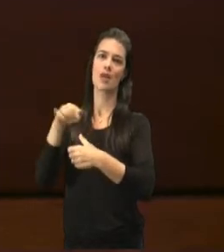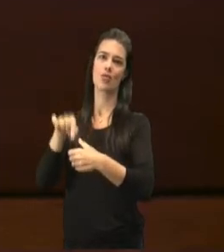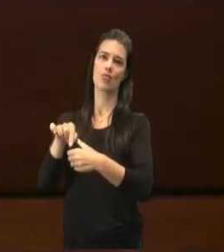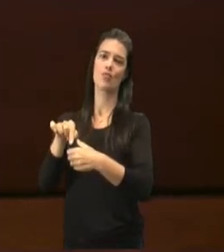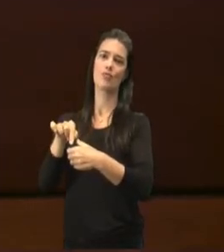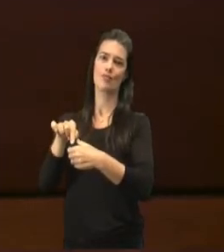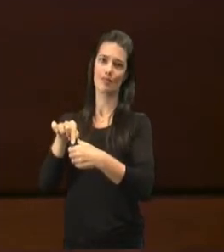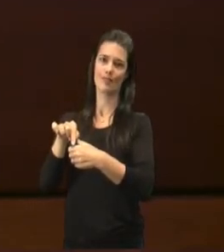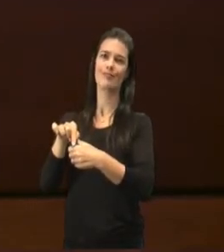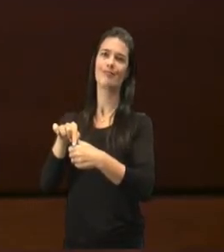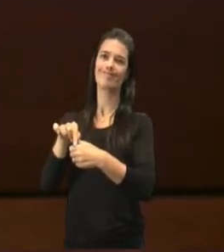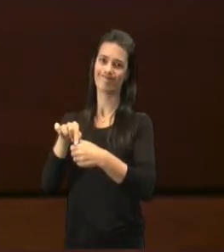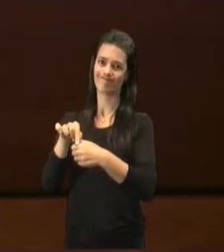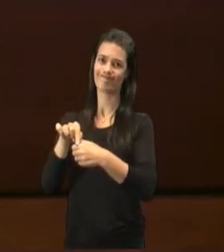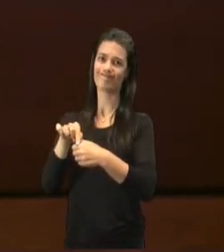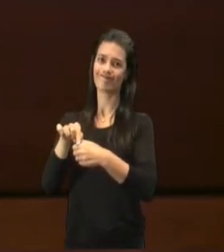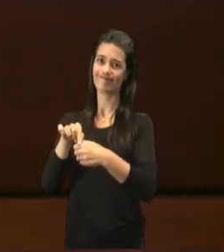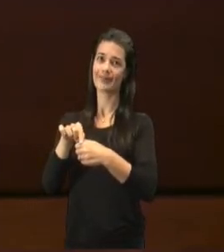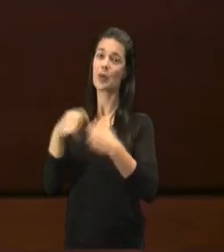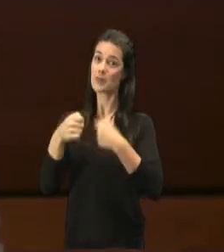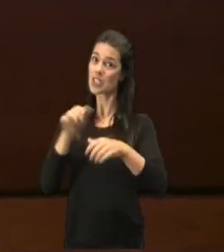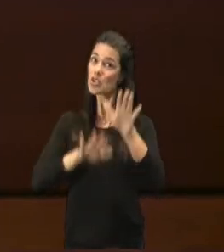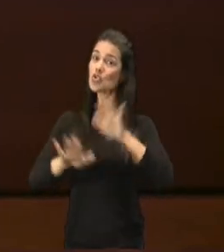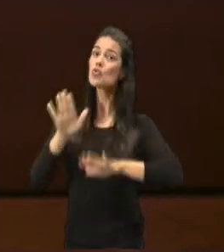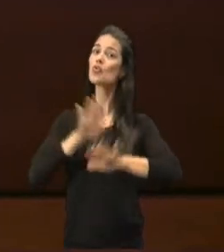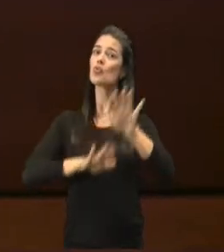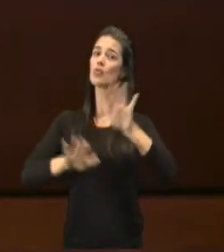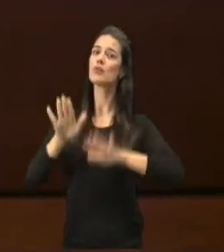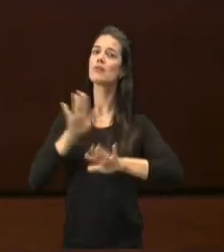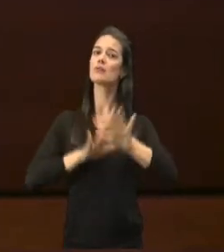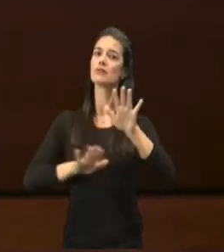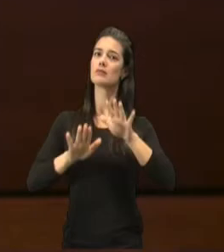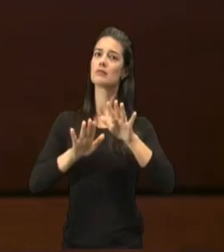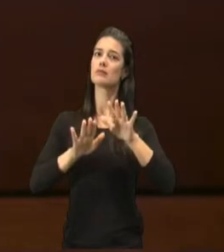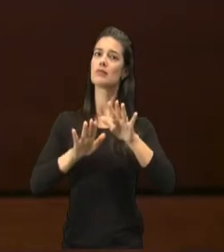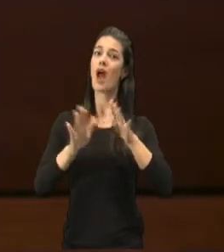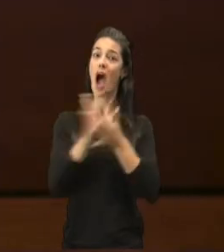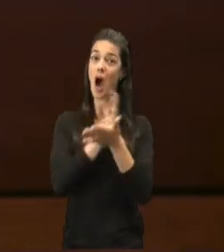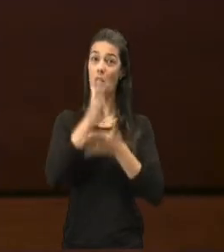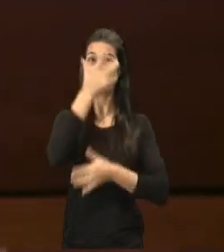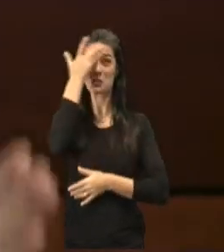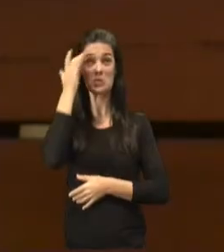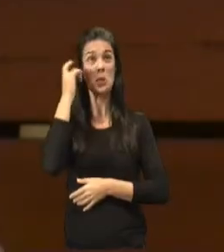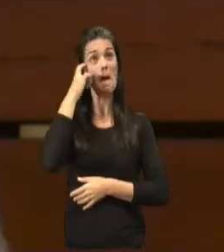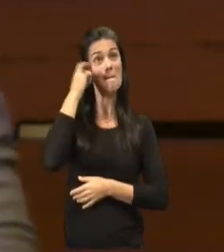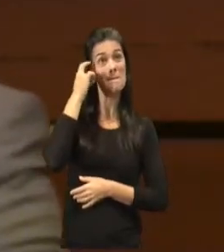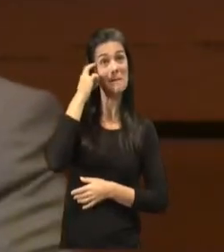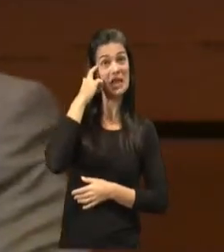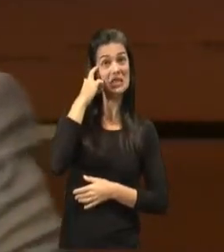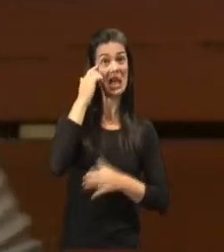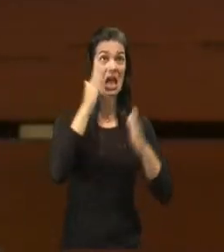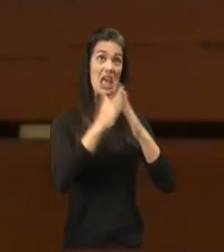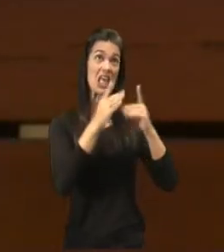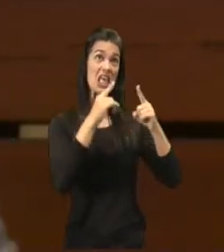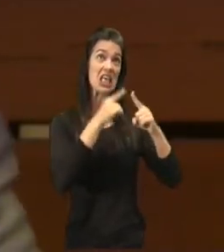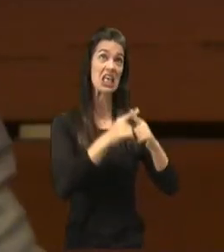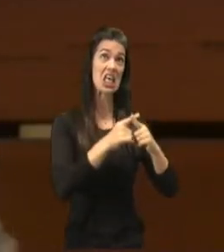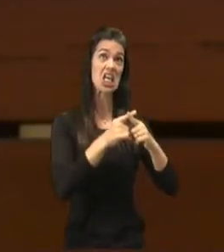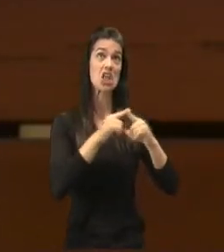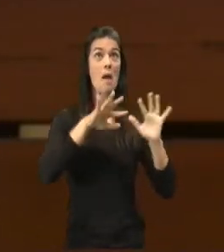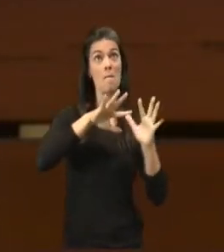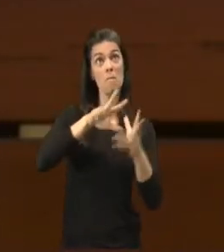elas também vêm de uma origem familiar, elas estão vindo de um contexto de família em que a igreja é o reflexo, é